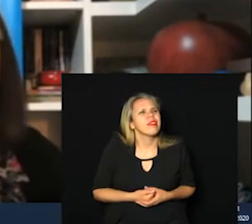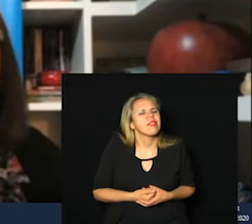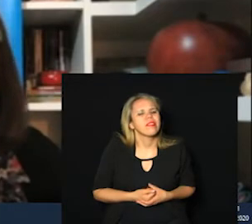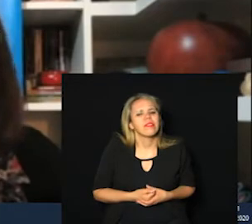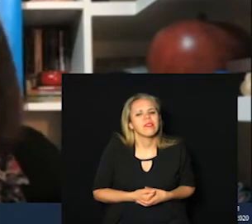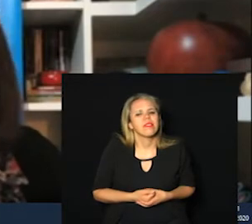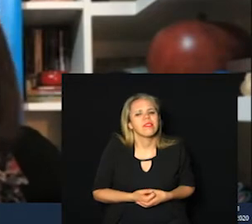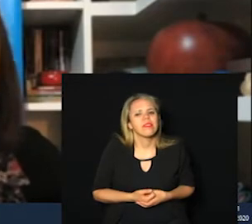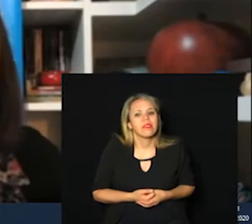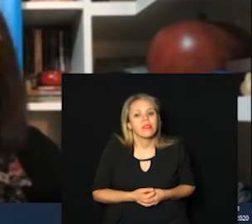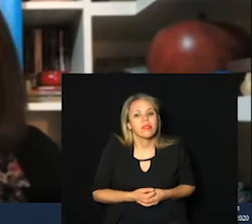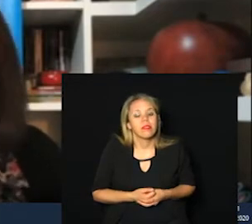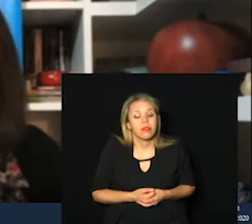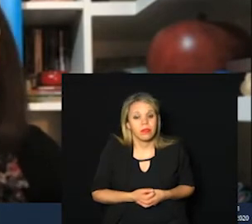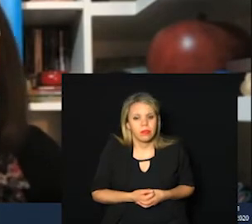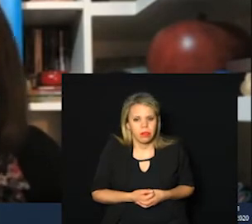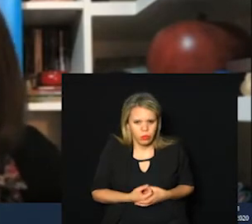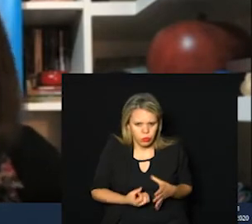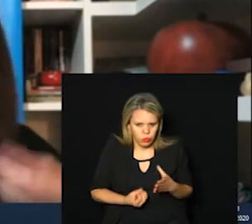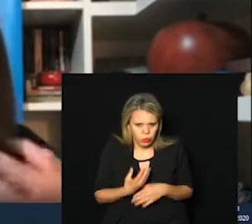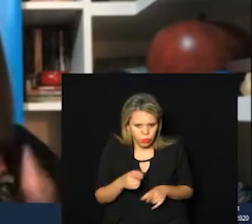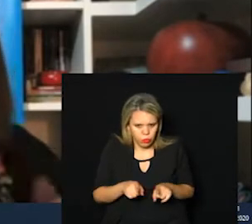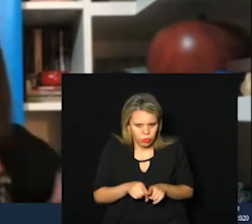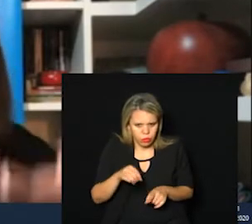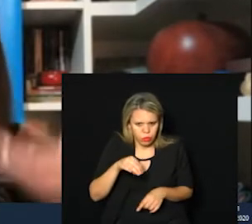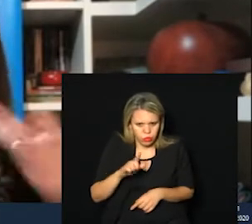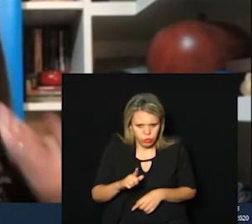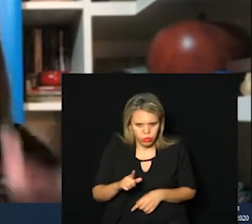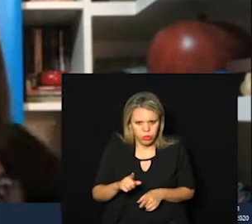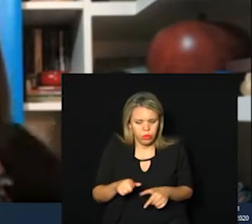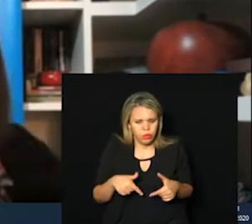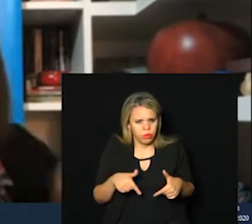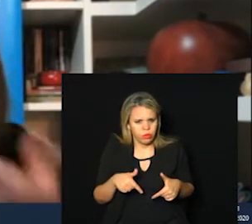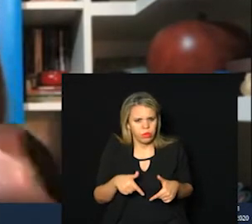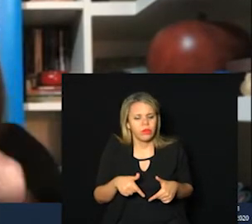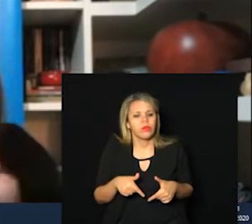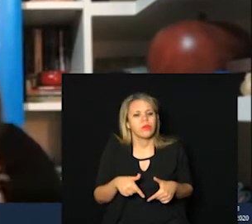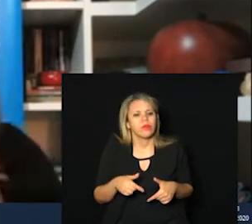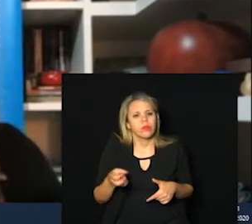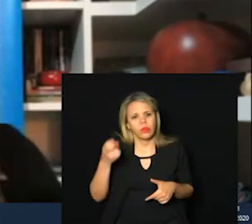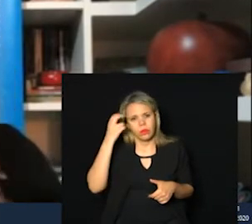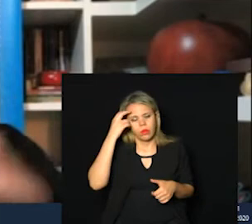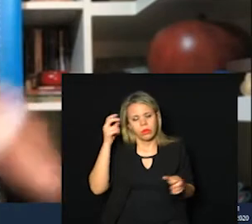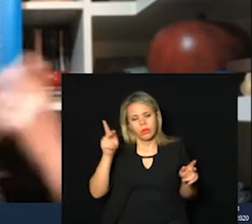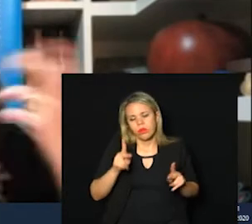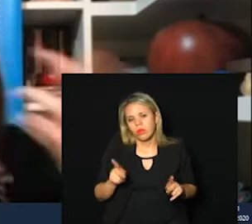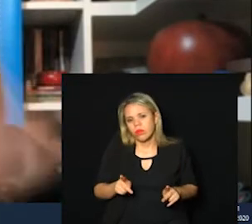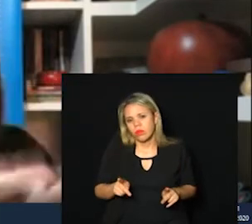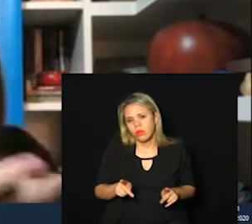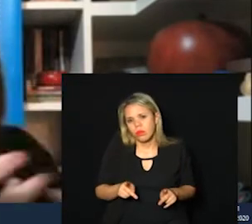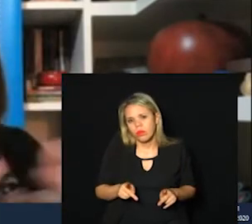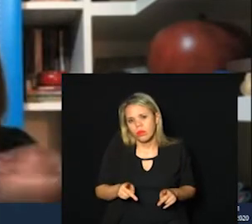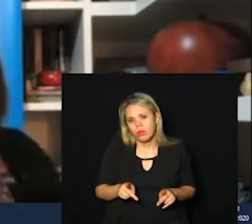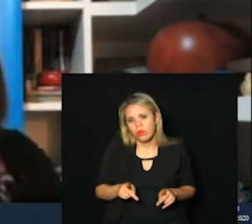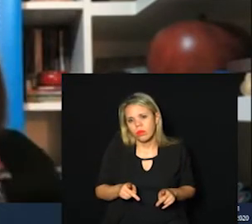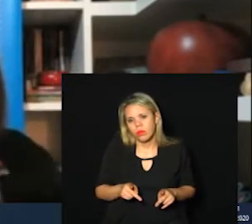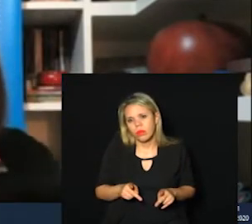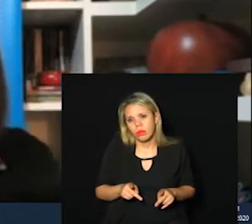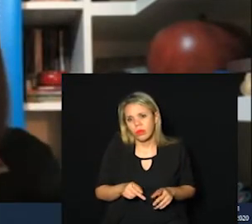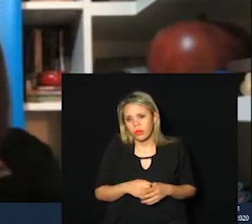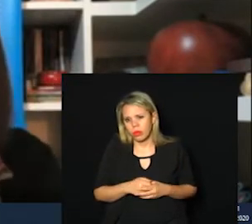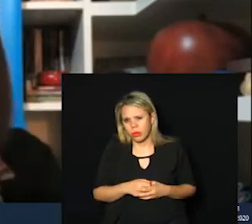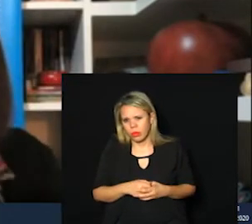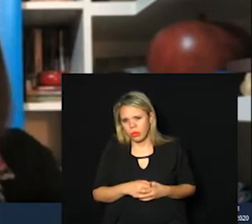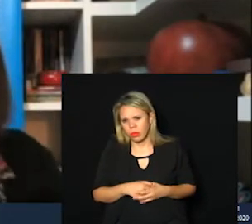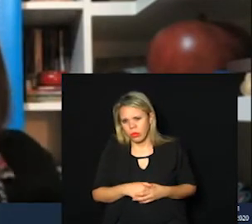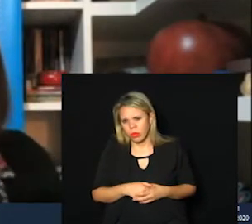a Fundação Perópolis, ONGs que trabalham os conceitos da cultura de paz, o querido Pierre Vai, eu com a